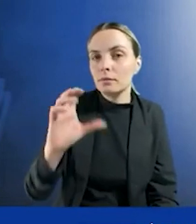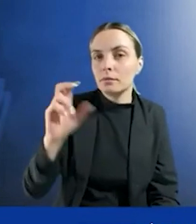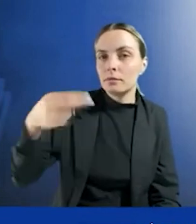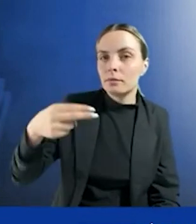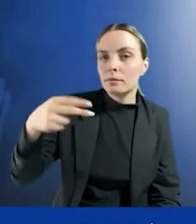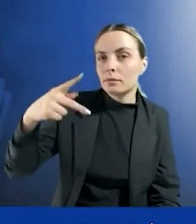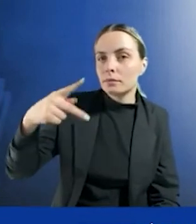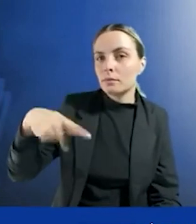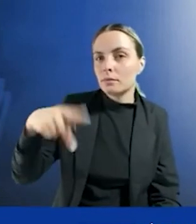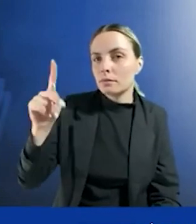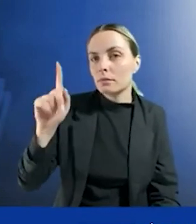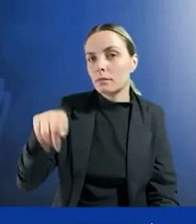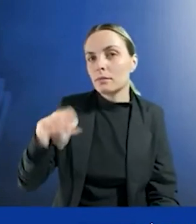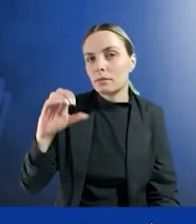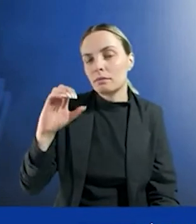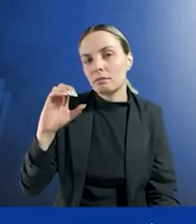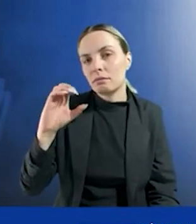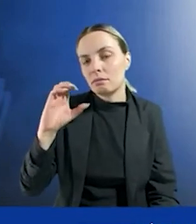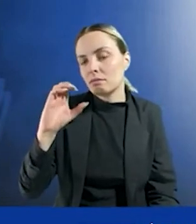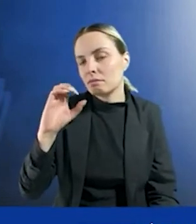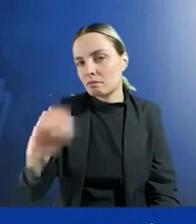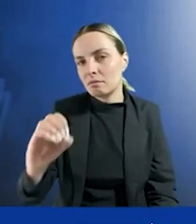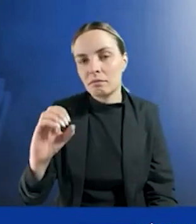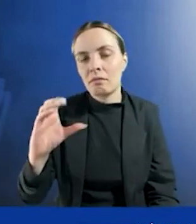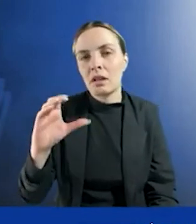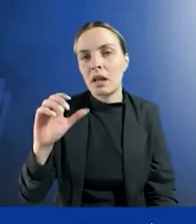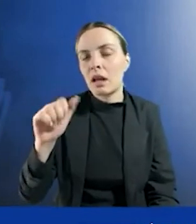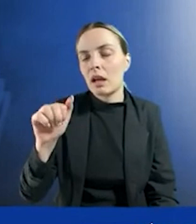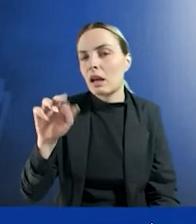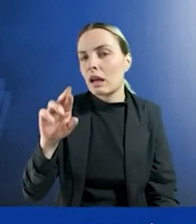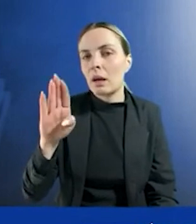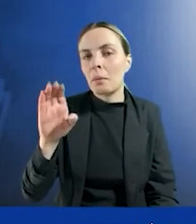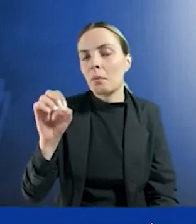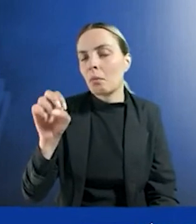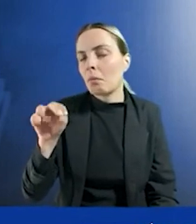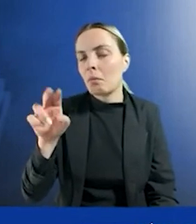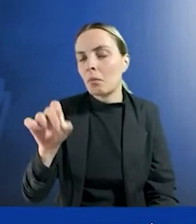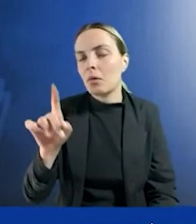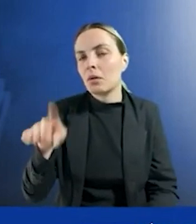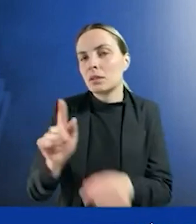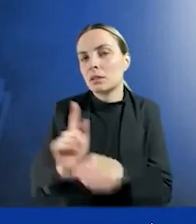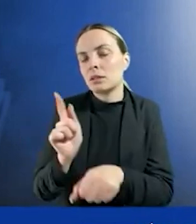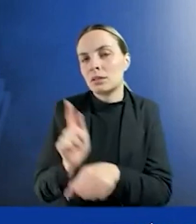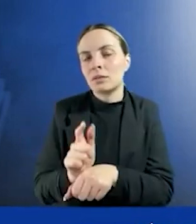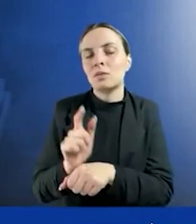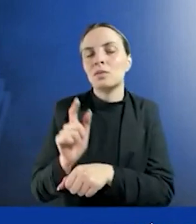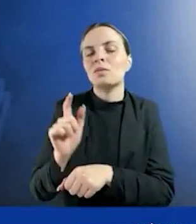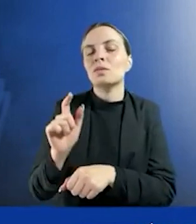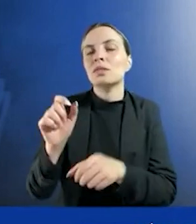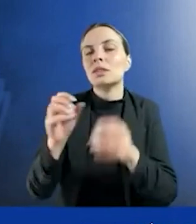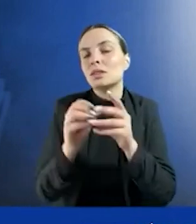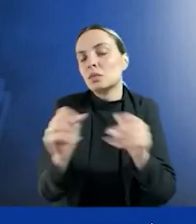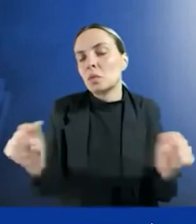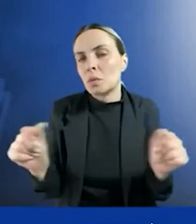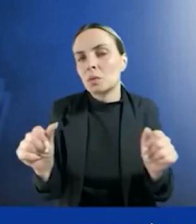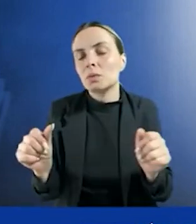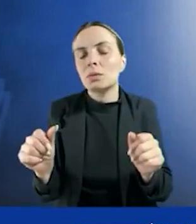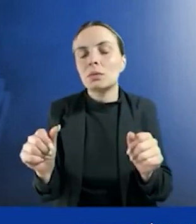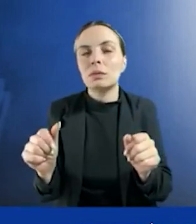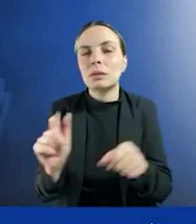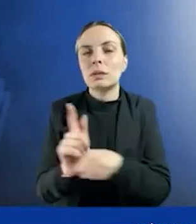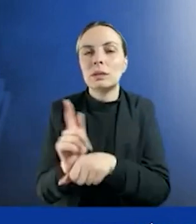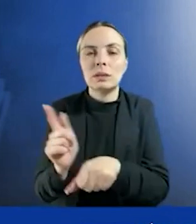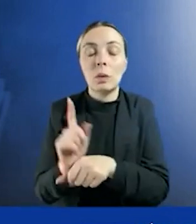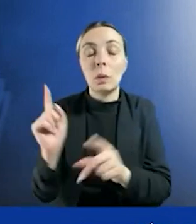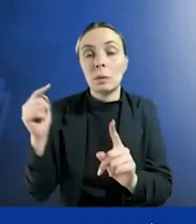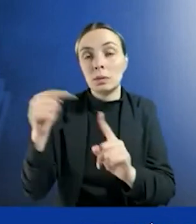carbono, biomassa, como parte da gestão e manejo do solo, e não pensar só no NPK. O objetivo aqui